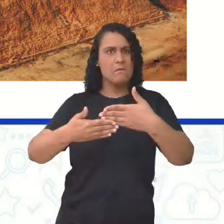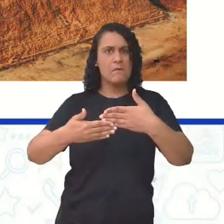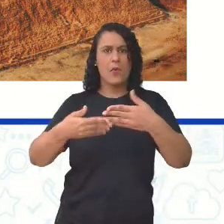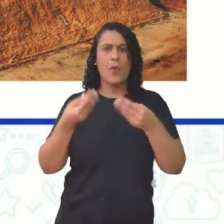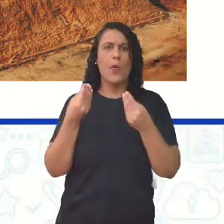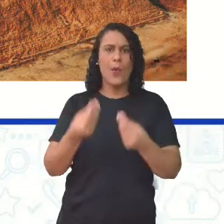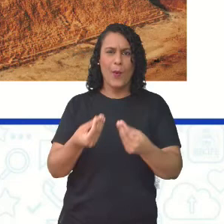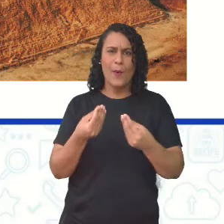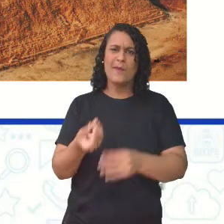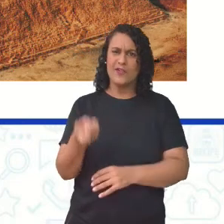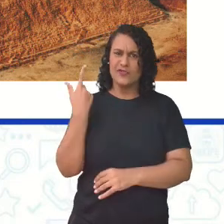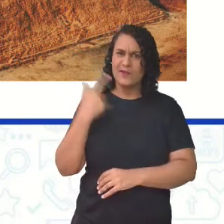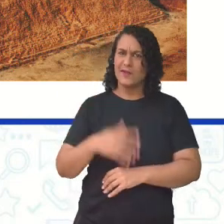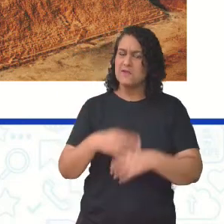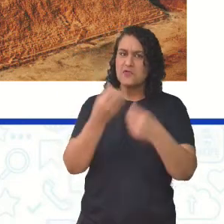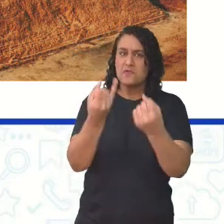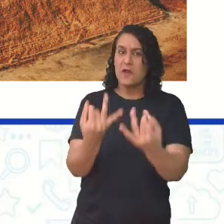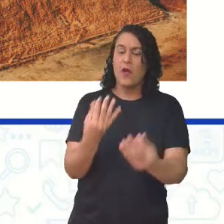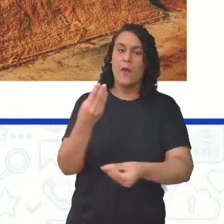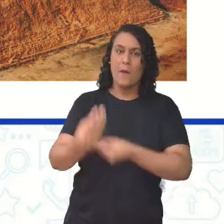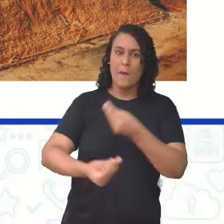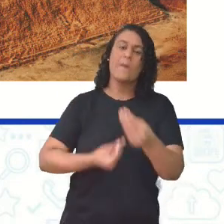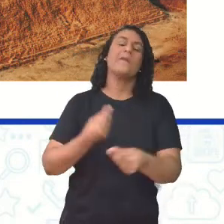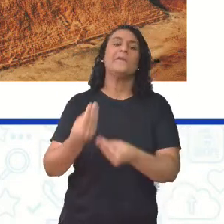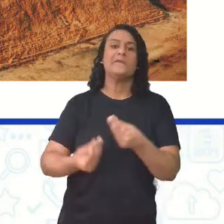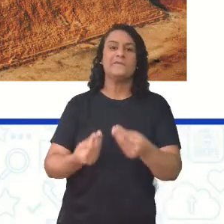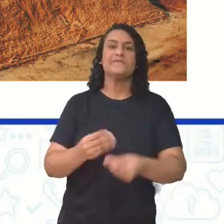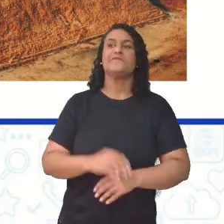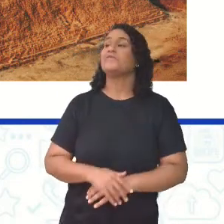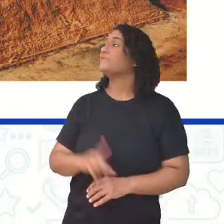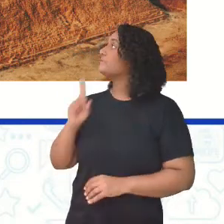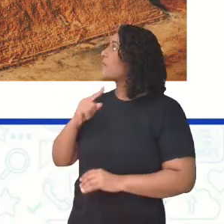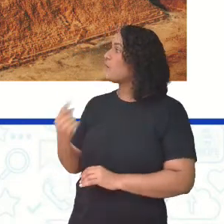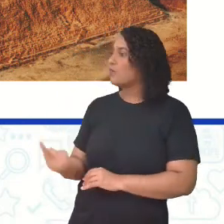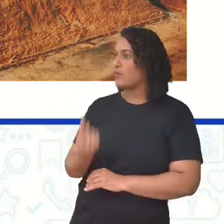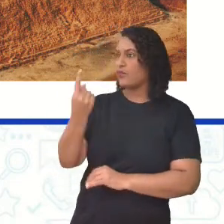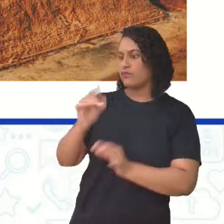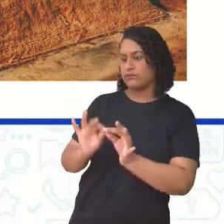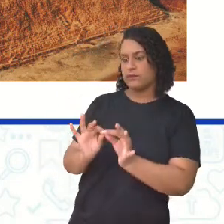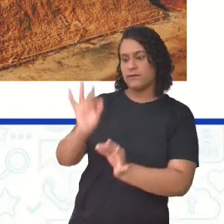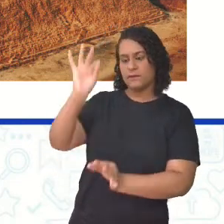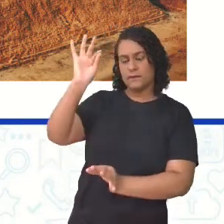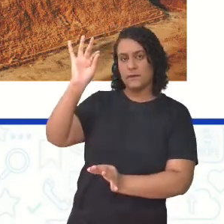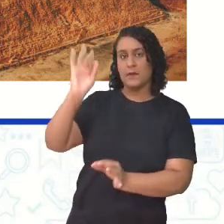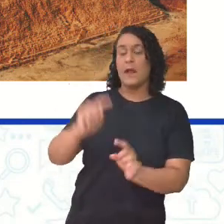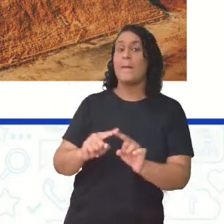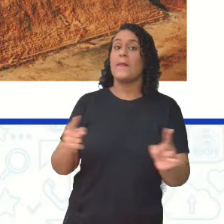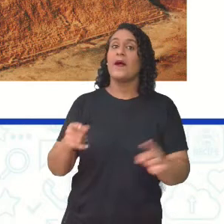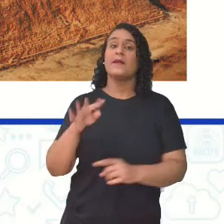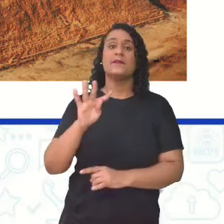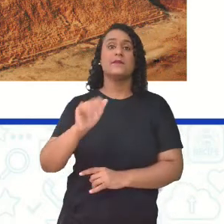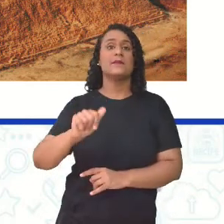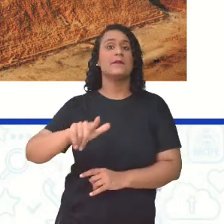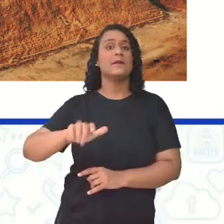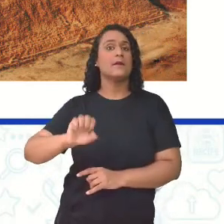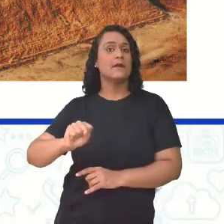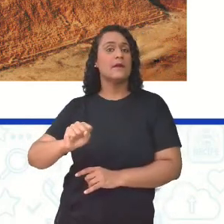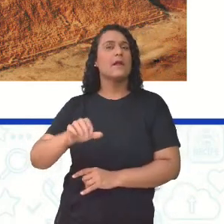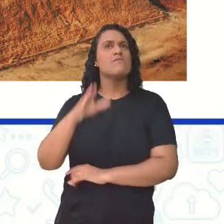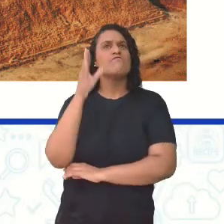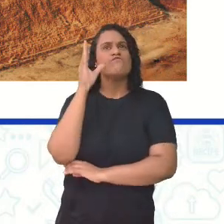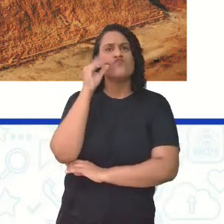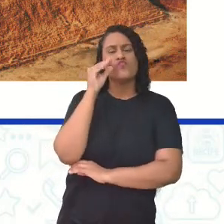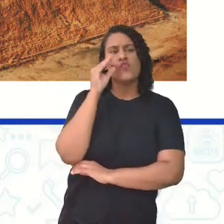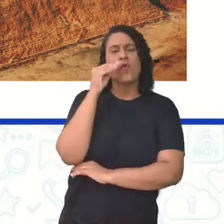como, não tem explicação de a gente ter uma pirâmide dessa altura e a gente saber descobrir. Só que Tales era muito curioso. E Tales